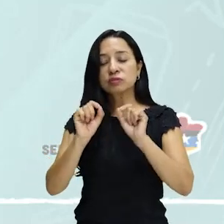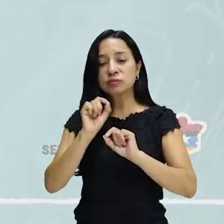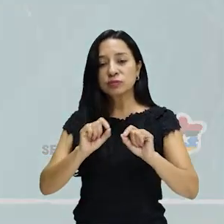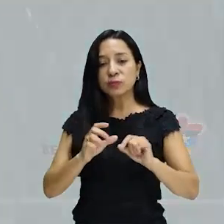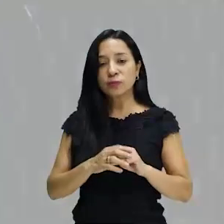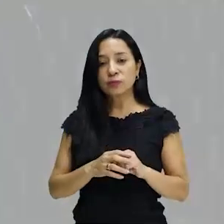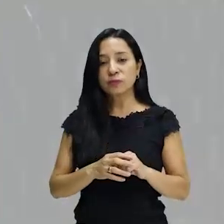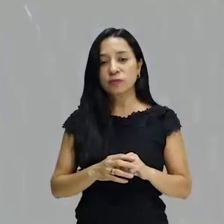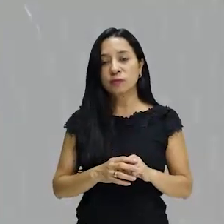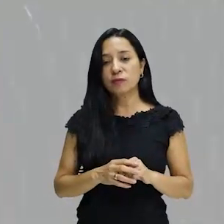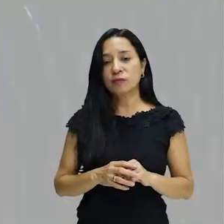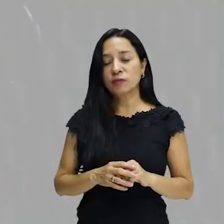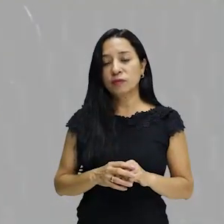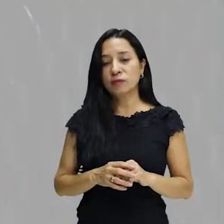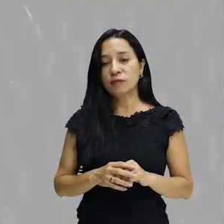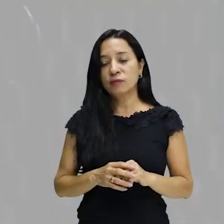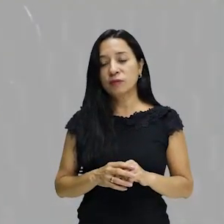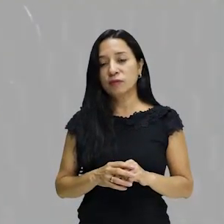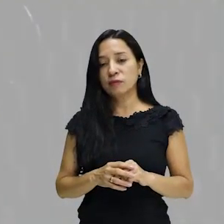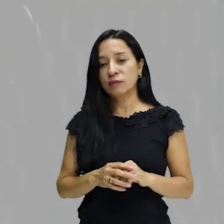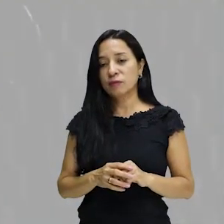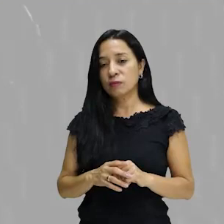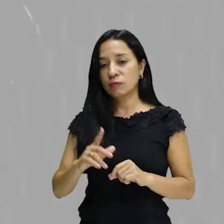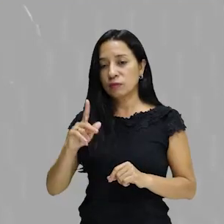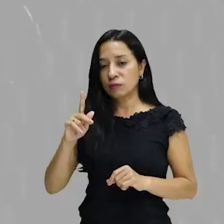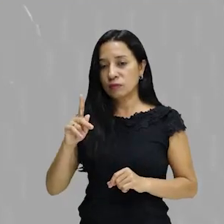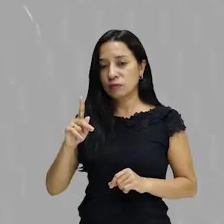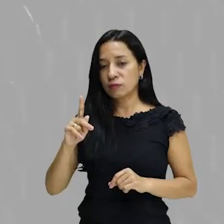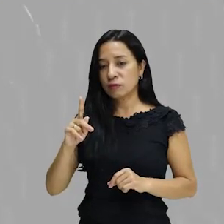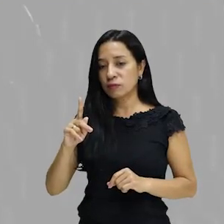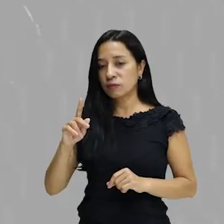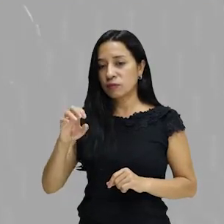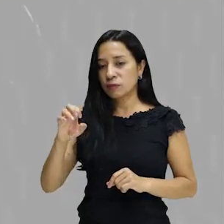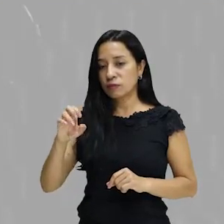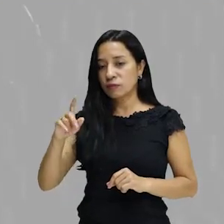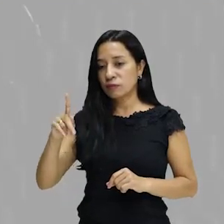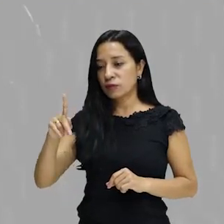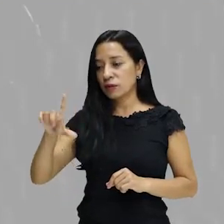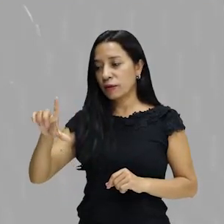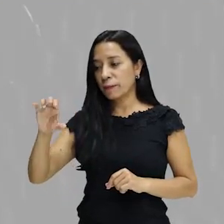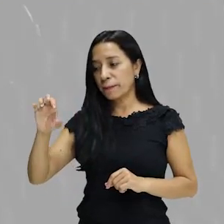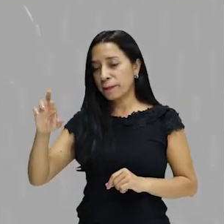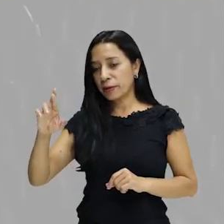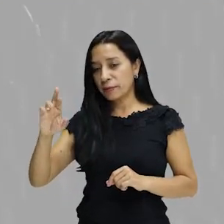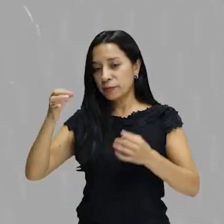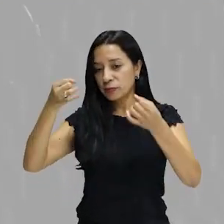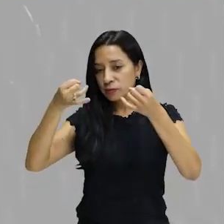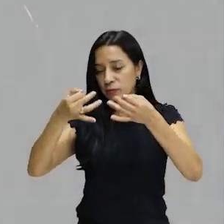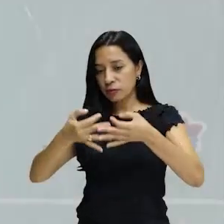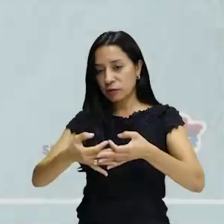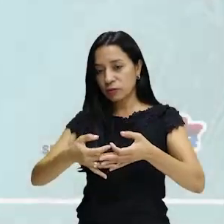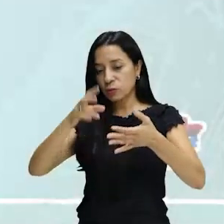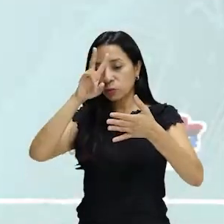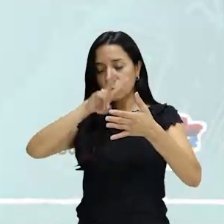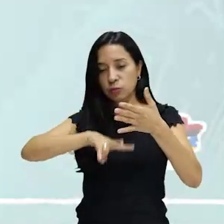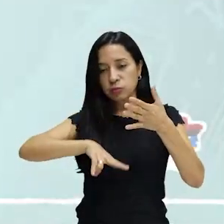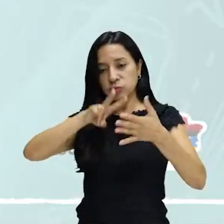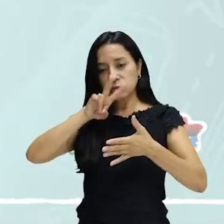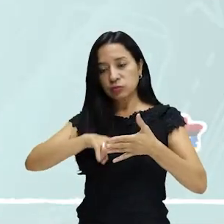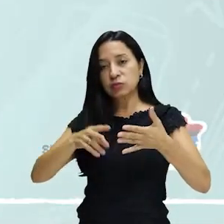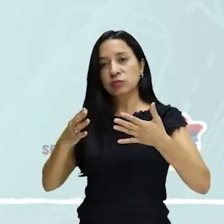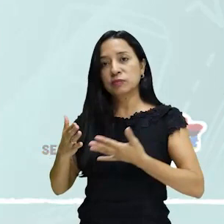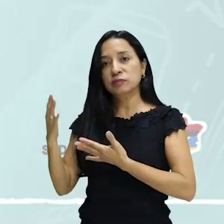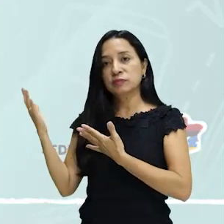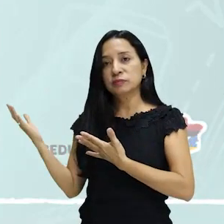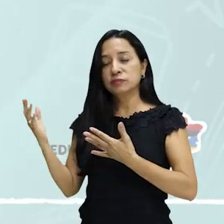lei, Kepler diz que o quadrado do período de revolução, né, de translação, dos